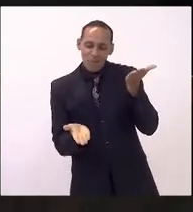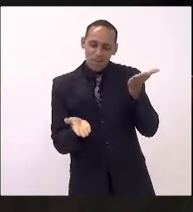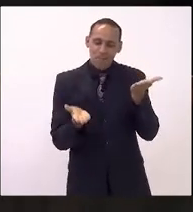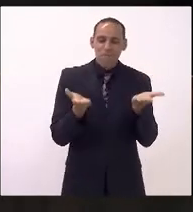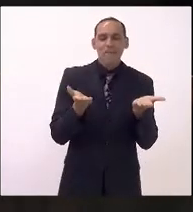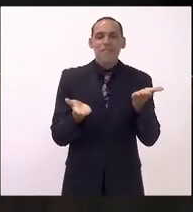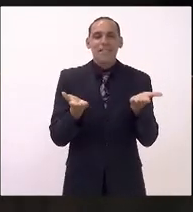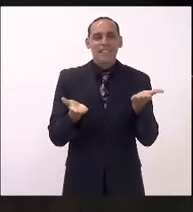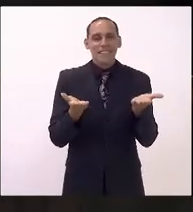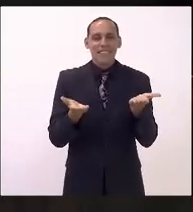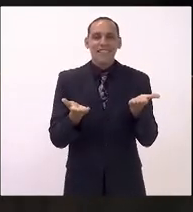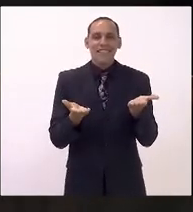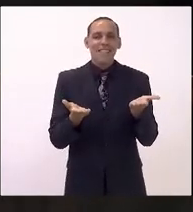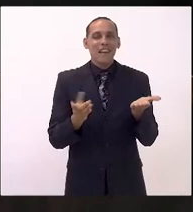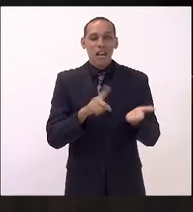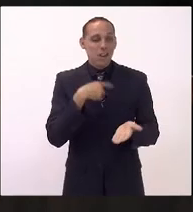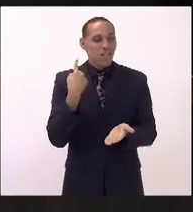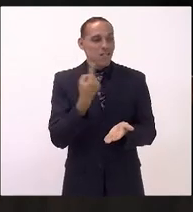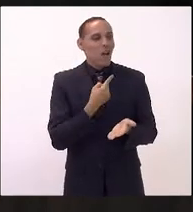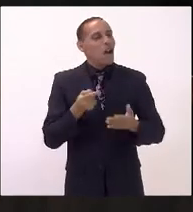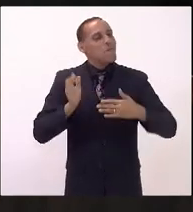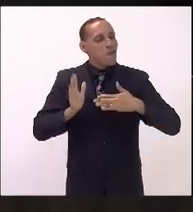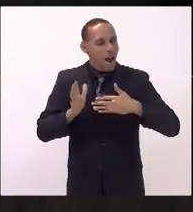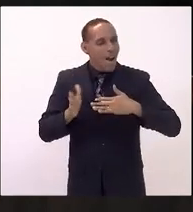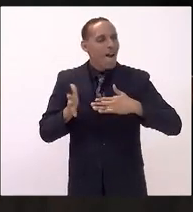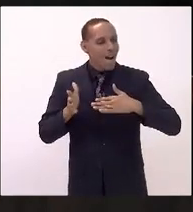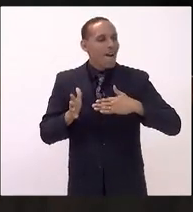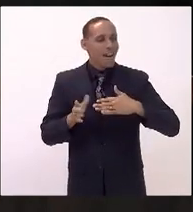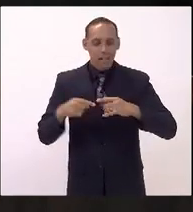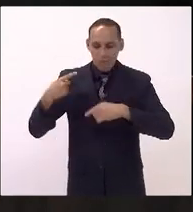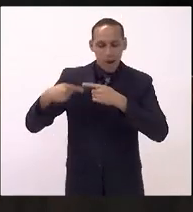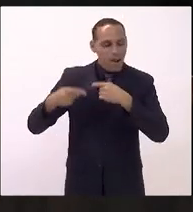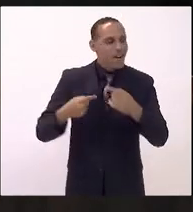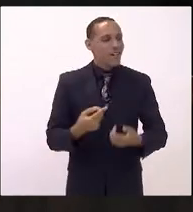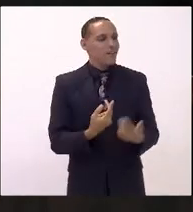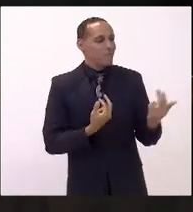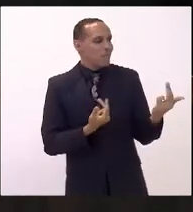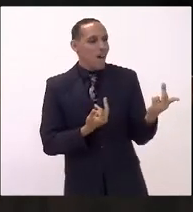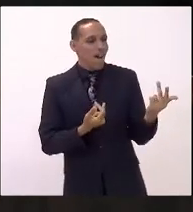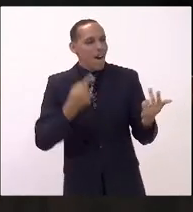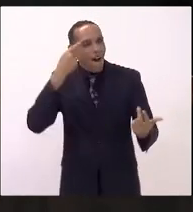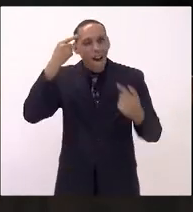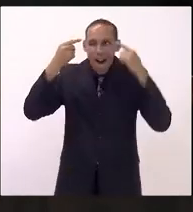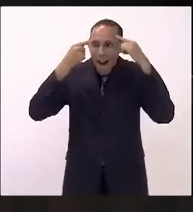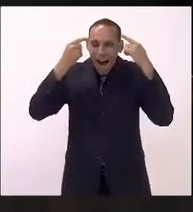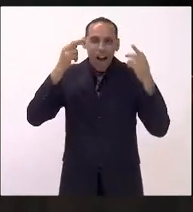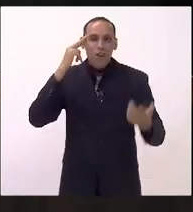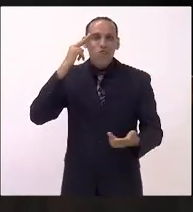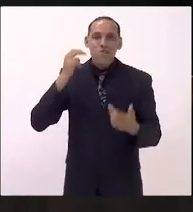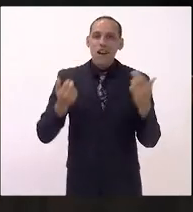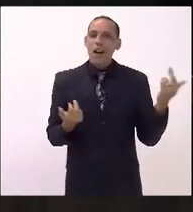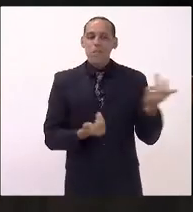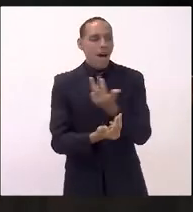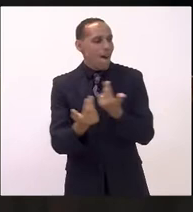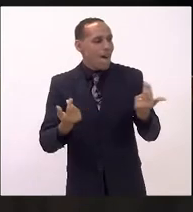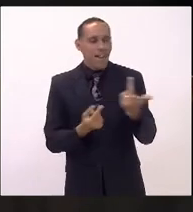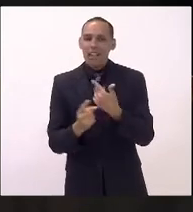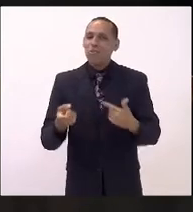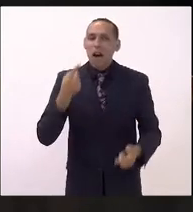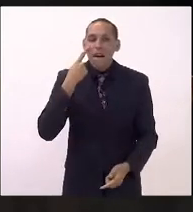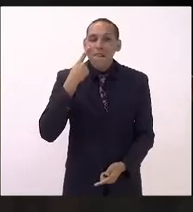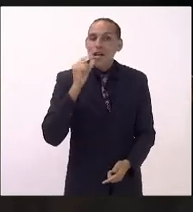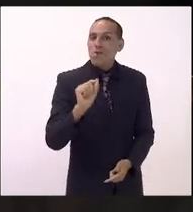Ivanir, nossa geração é contemporânea e partilhamos ideários e sonhos próximos. Basta ver que